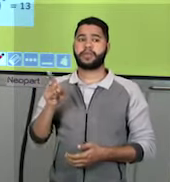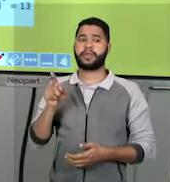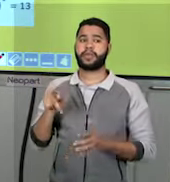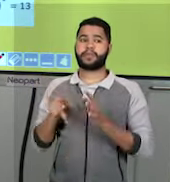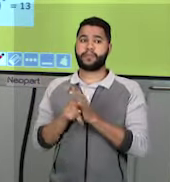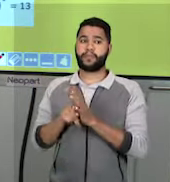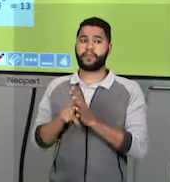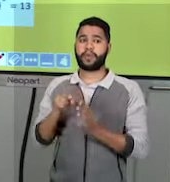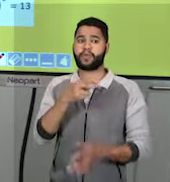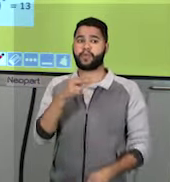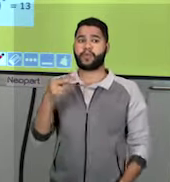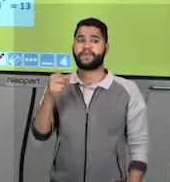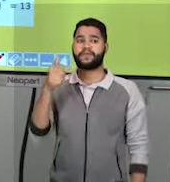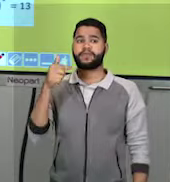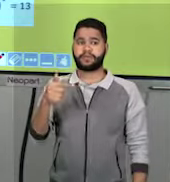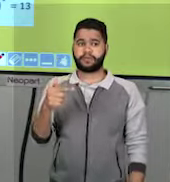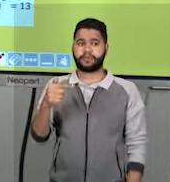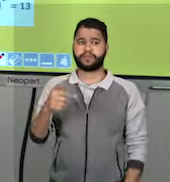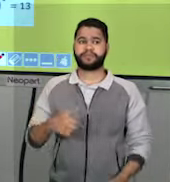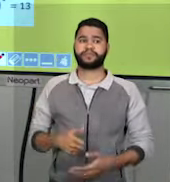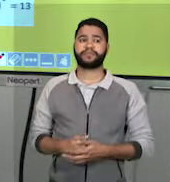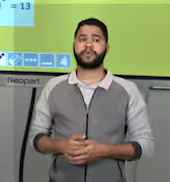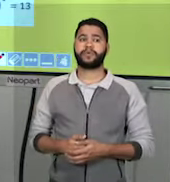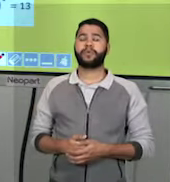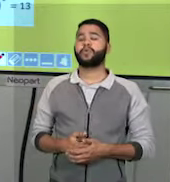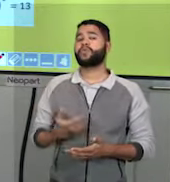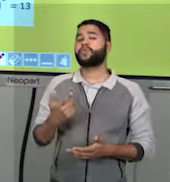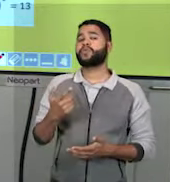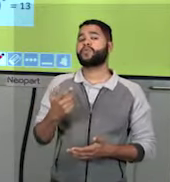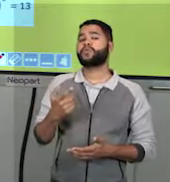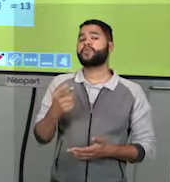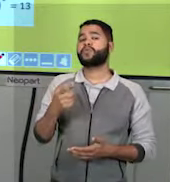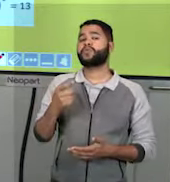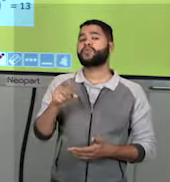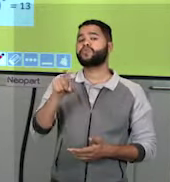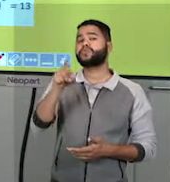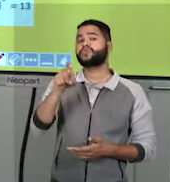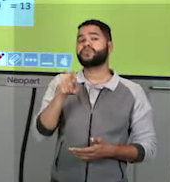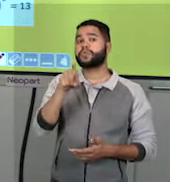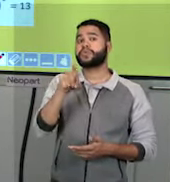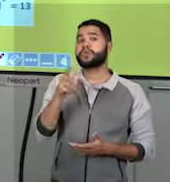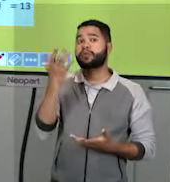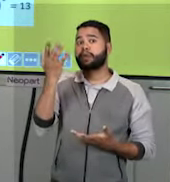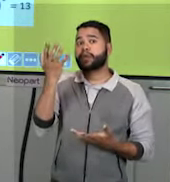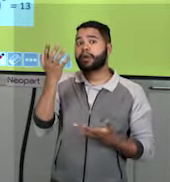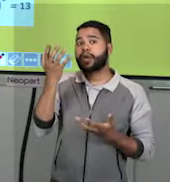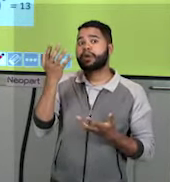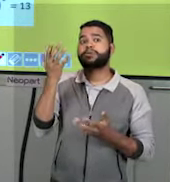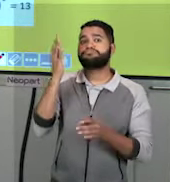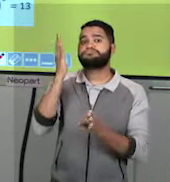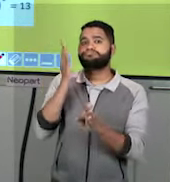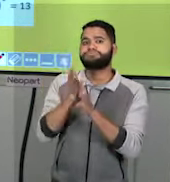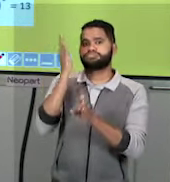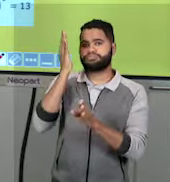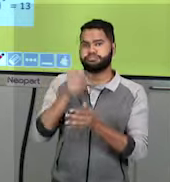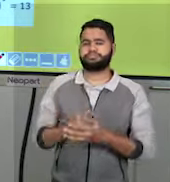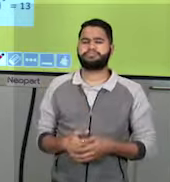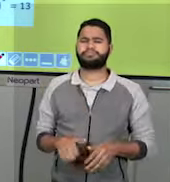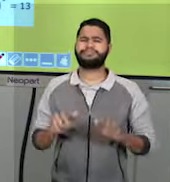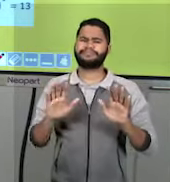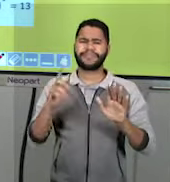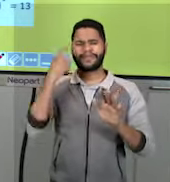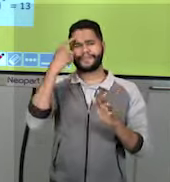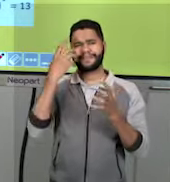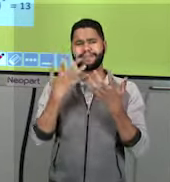da potência, esse valor seria a base. E o x seria o expoente que eu quero encontrar. É exatamente isso que o logaritmo faz. Aí você vai pensar,